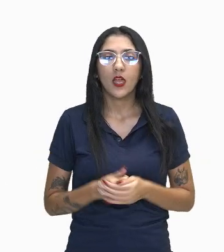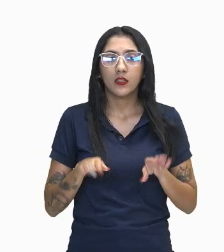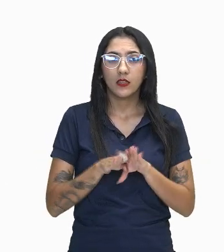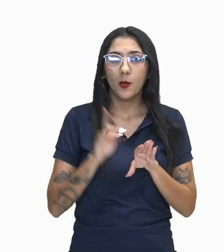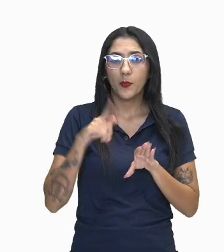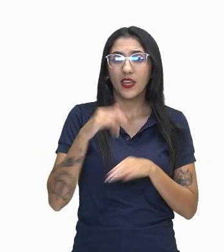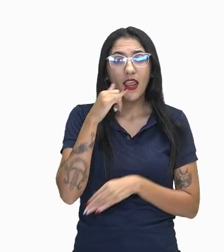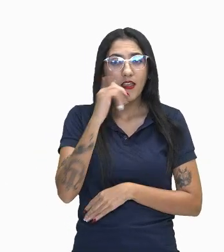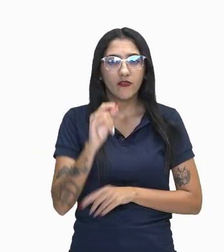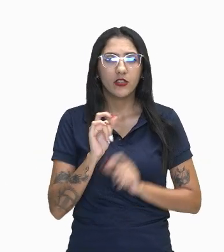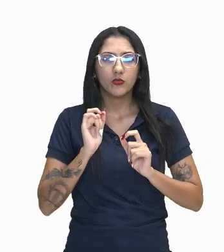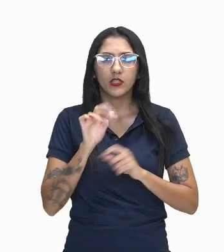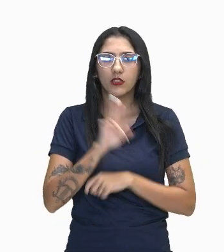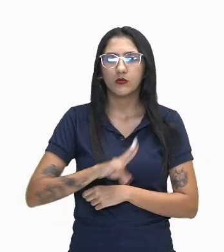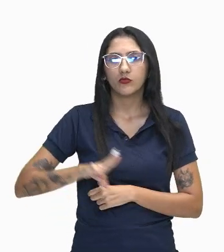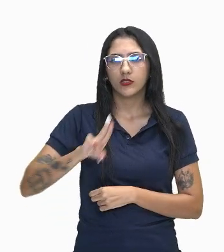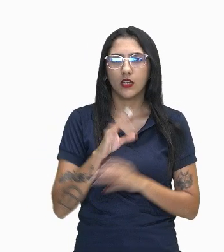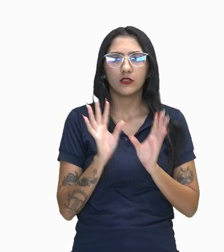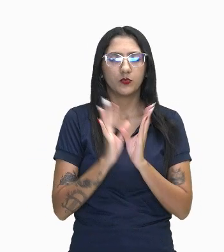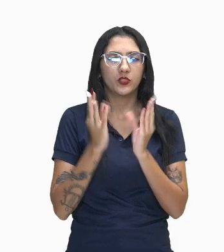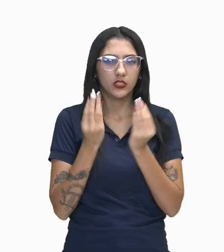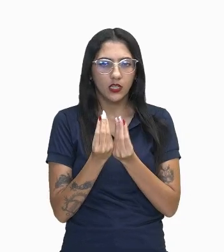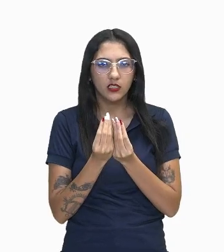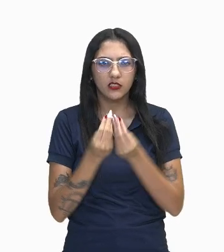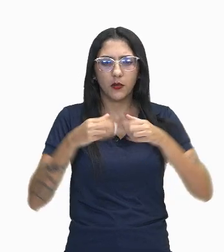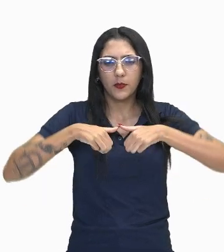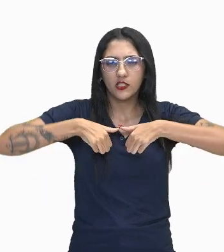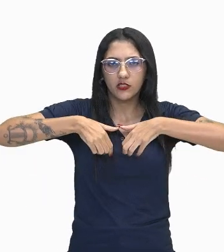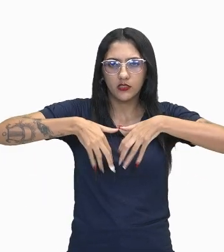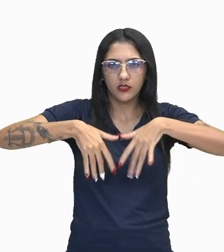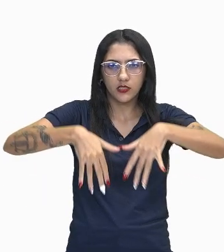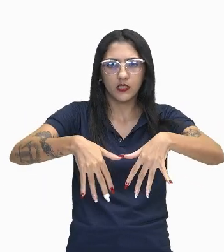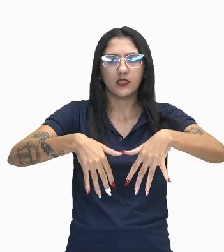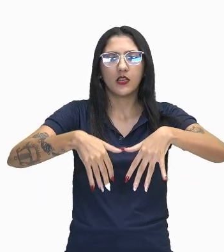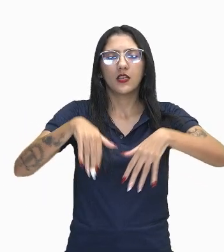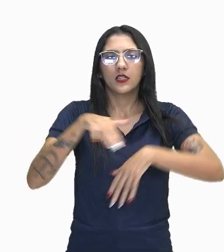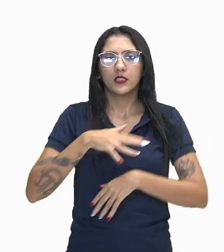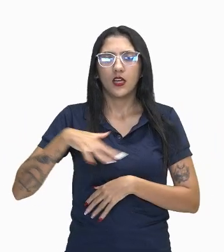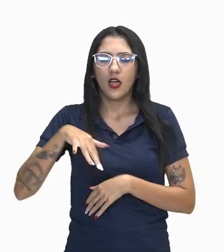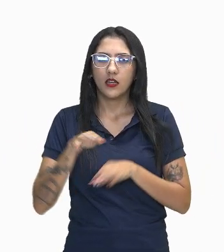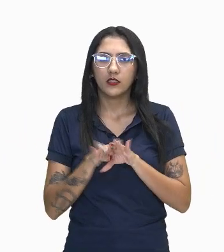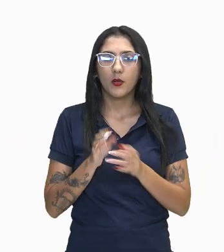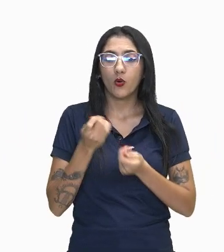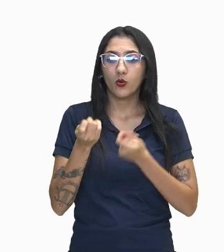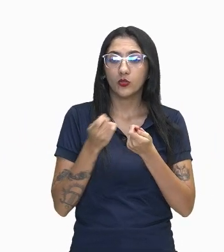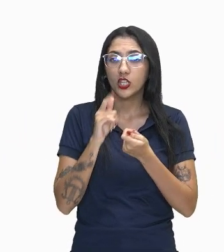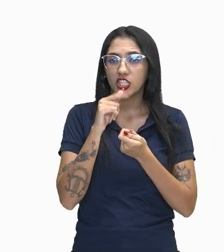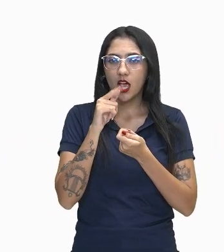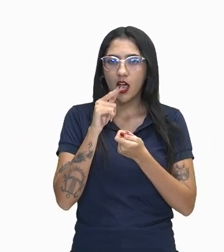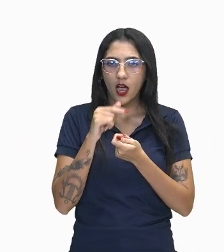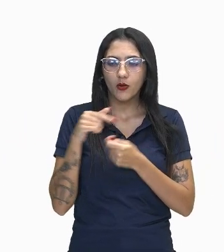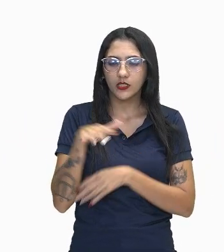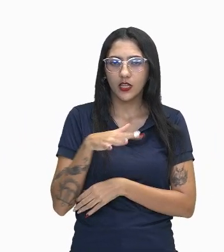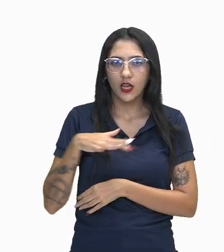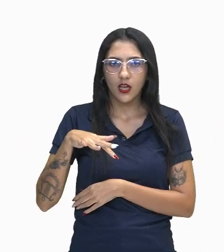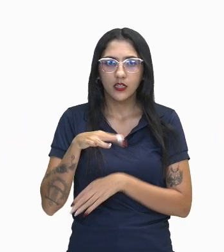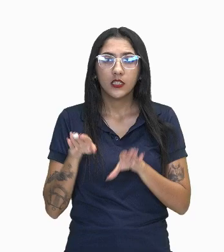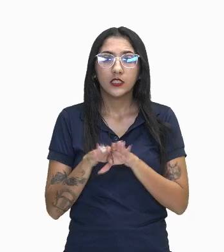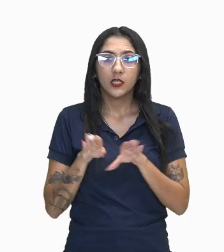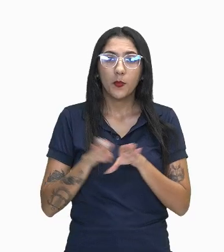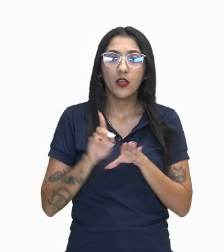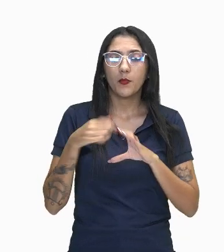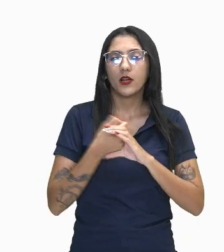químicos, né? O pouco uso de pesticidas e uma irrigação controlada acaba marcando a produção